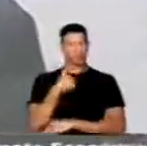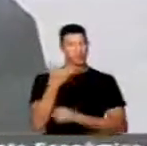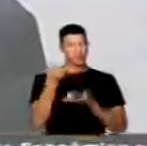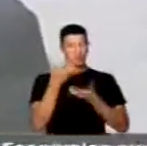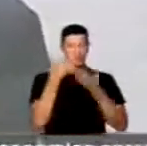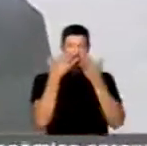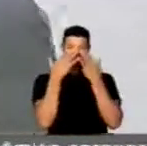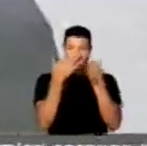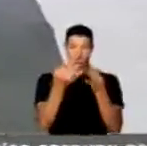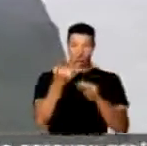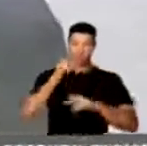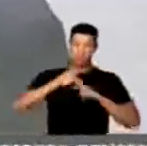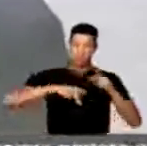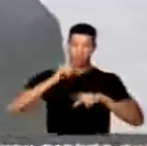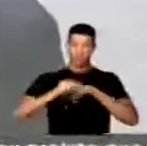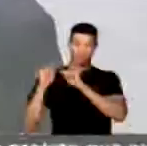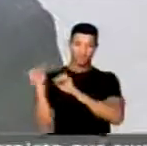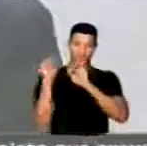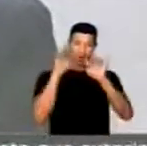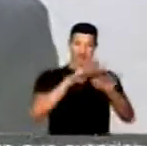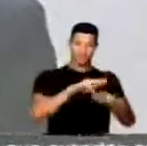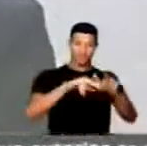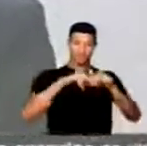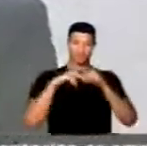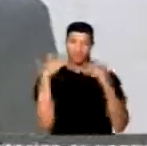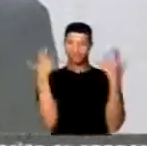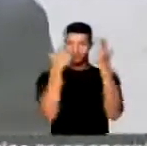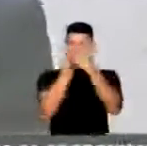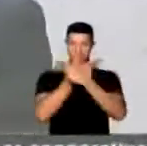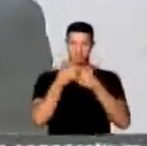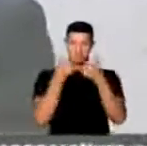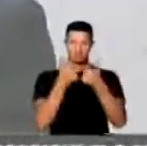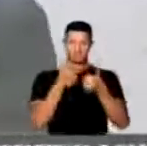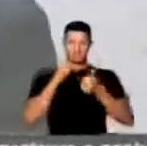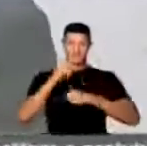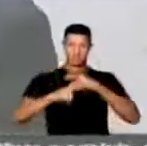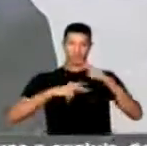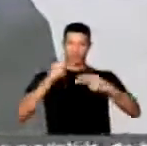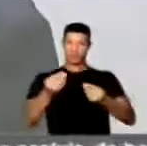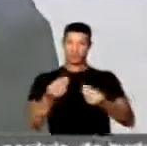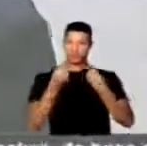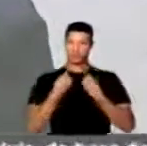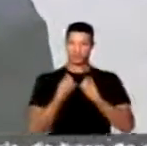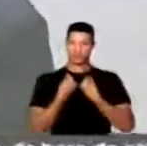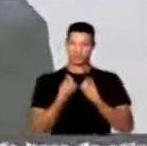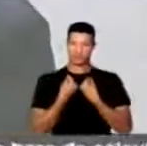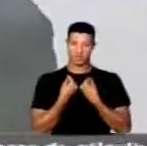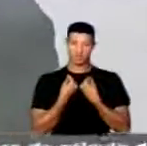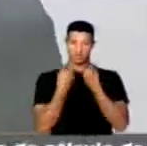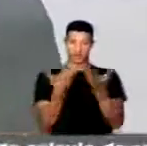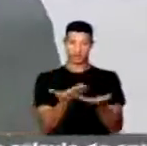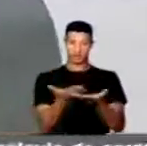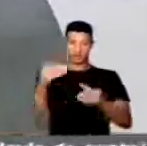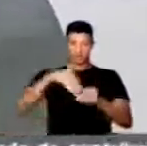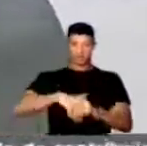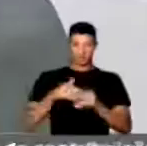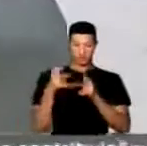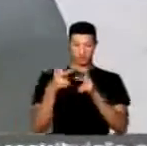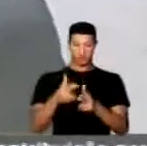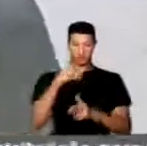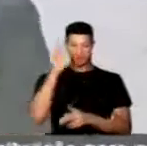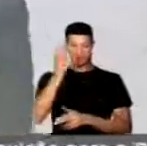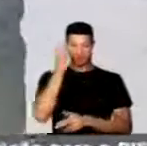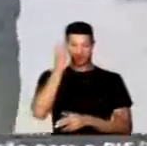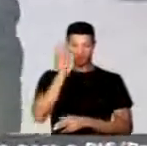quero chamar a atenção do povo gaúcho pelo belo presente que nos deu ao eleger Vossa Excelência como